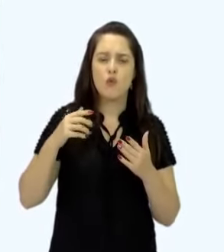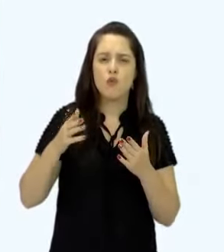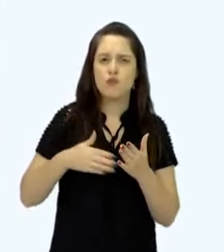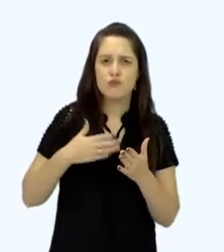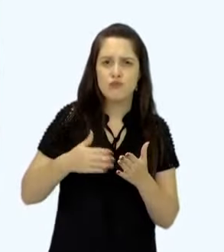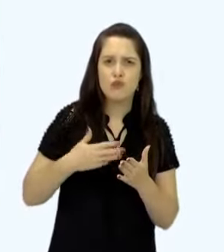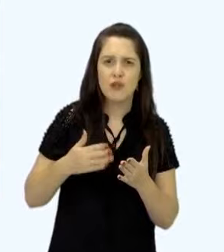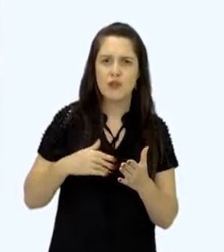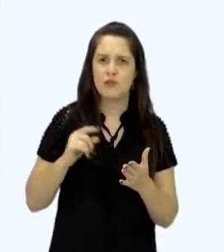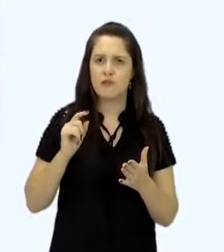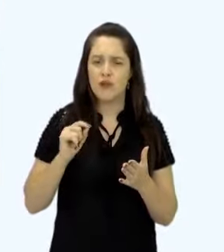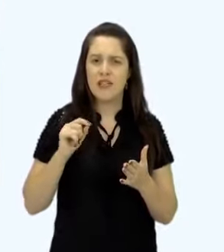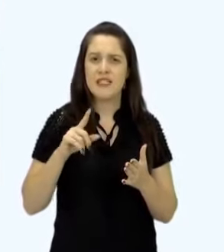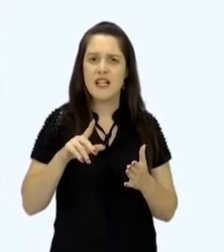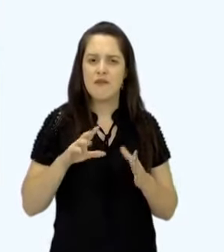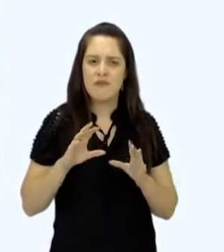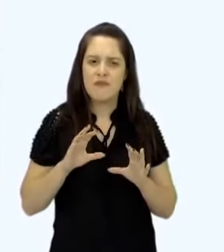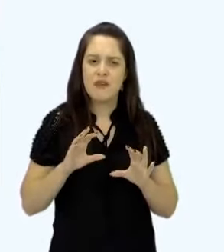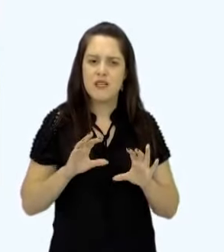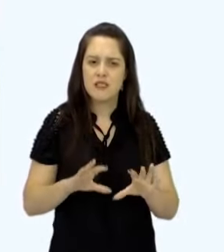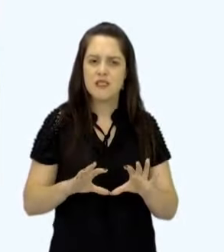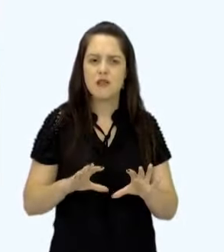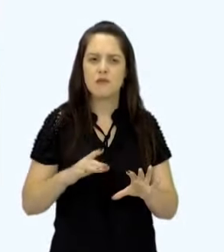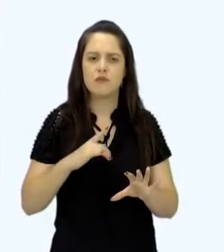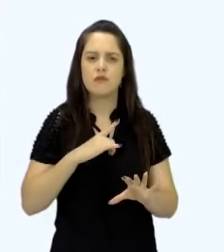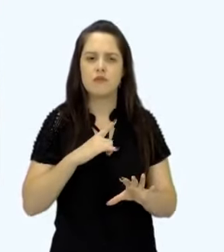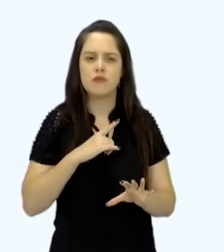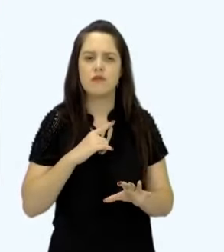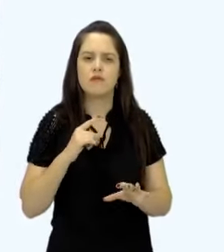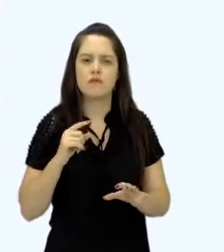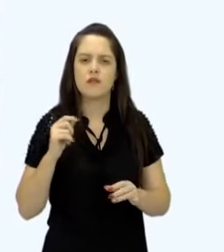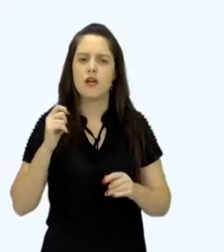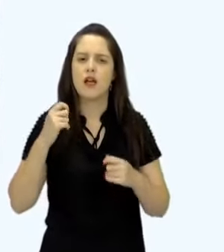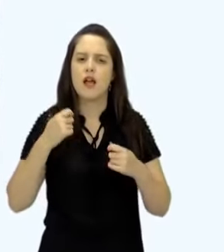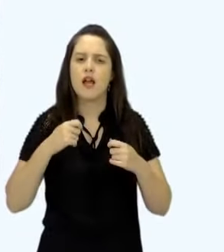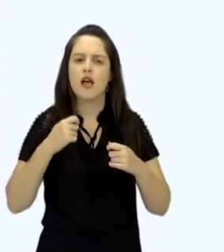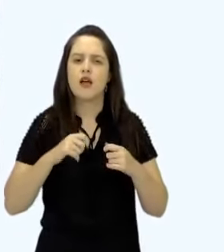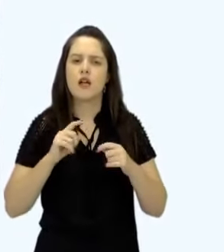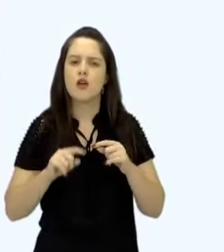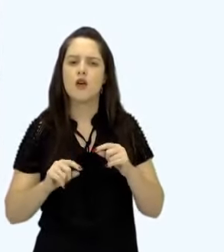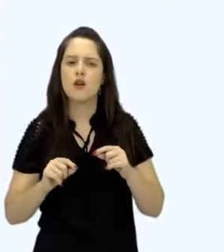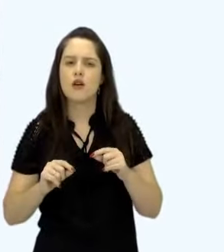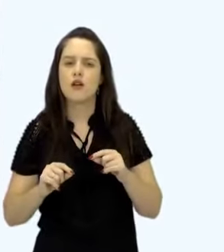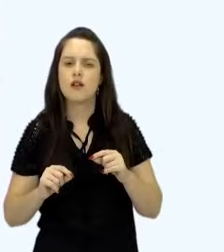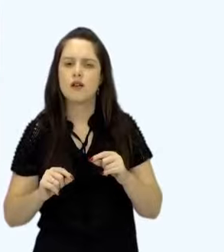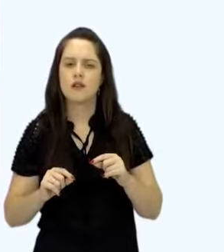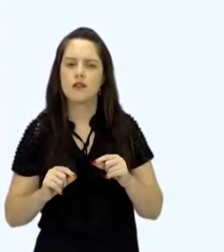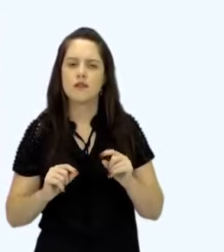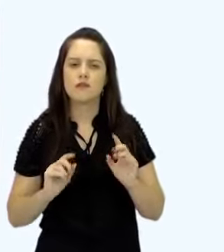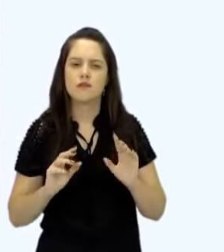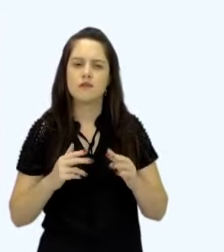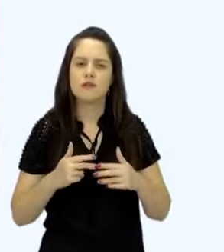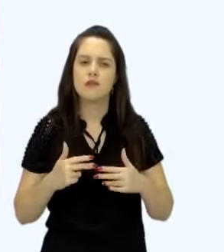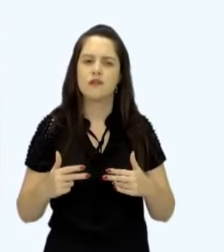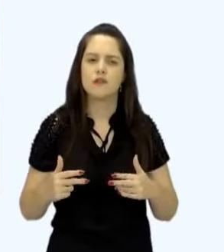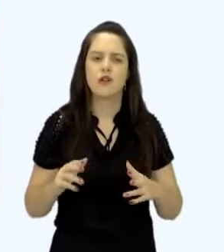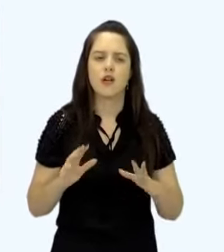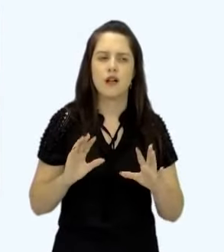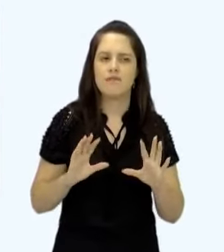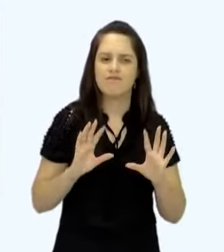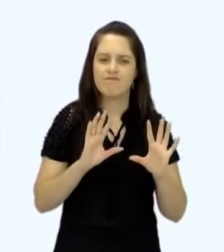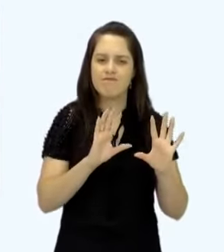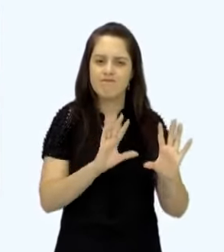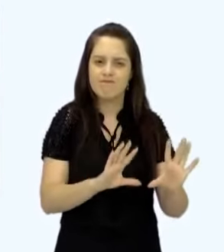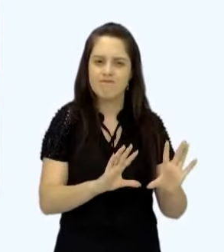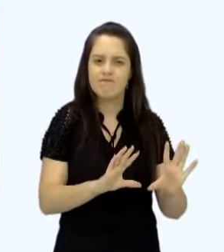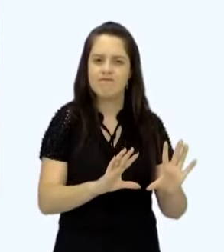que essa dicção da Helena Morley, a gente, a princípio, a gente olha com certa desconfiança. A gente não entra de cara no livro, a gente tem